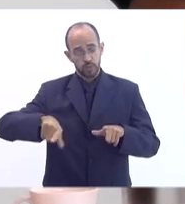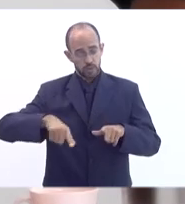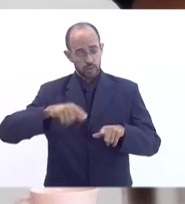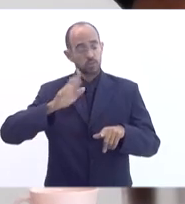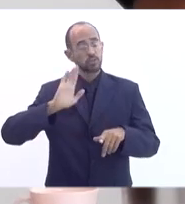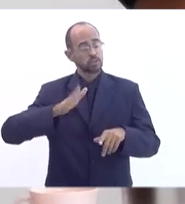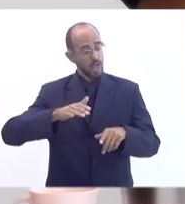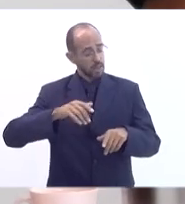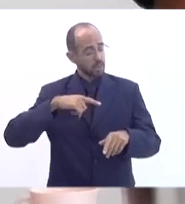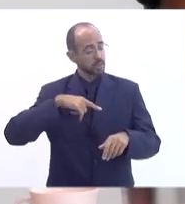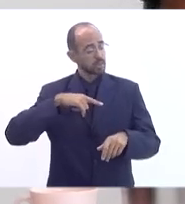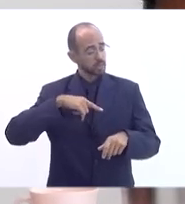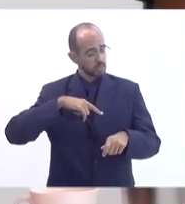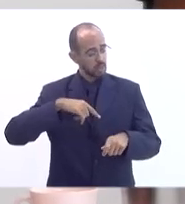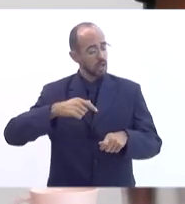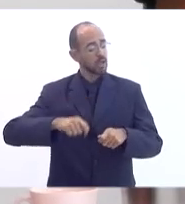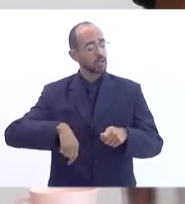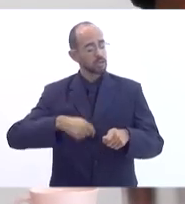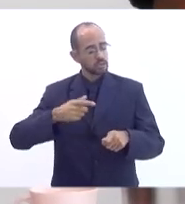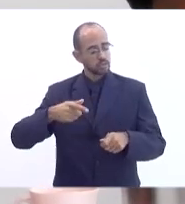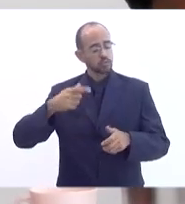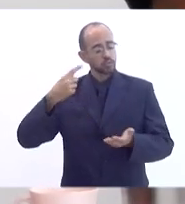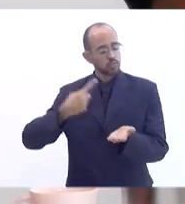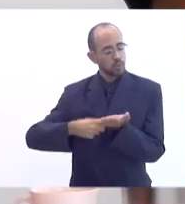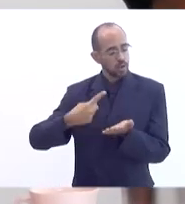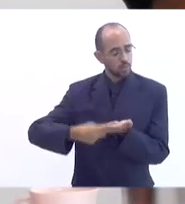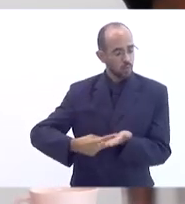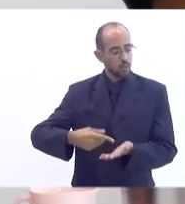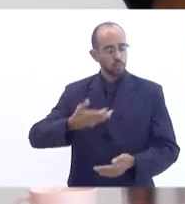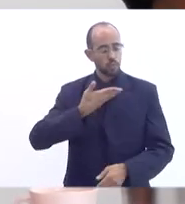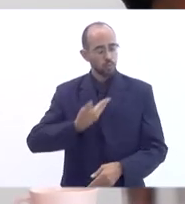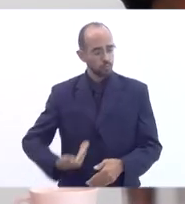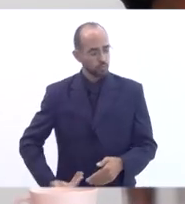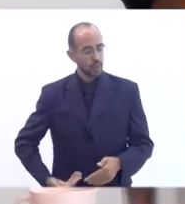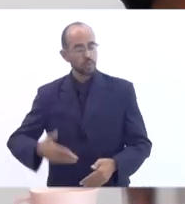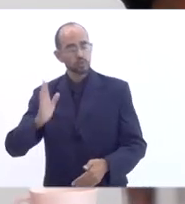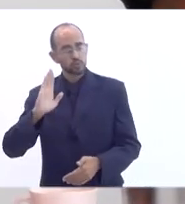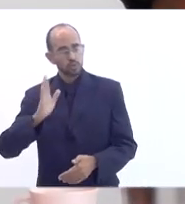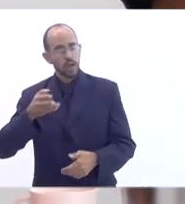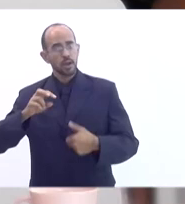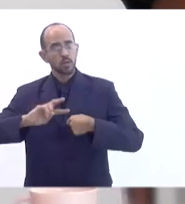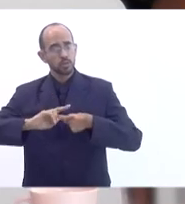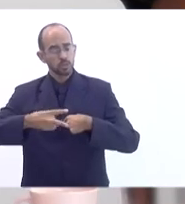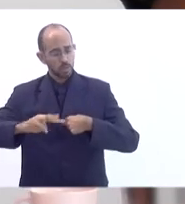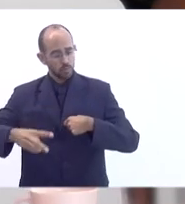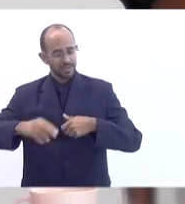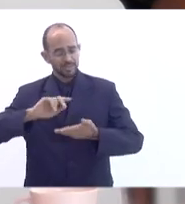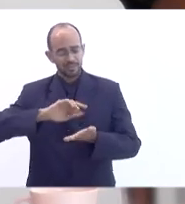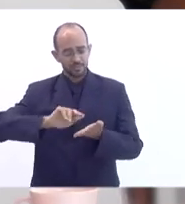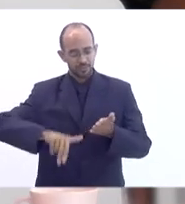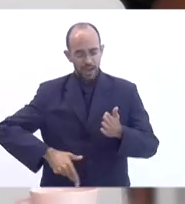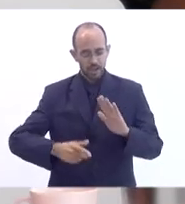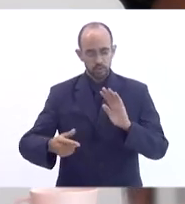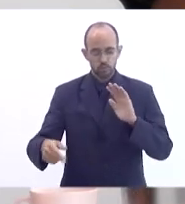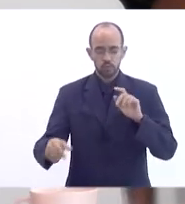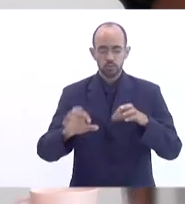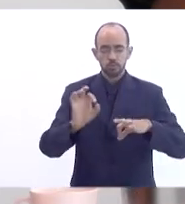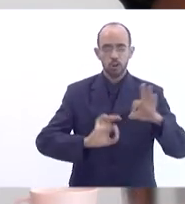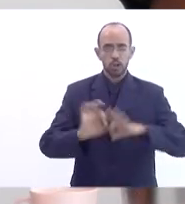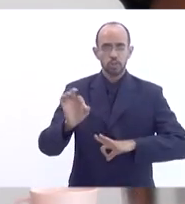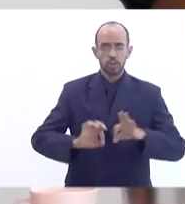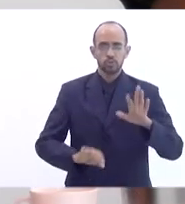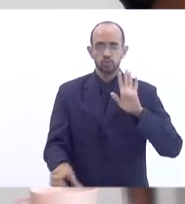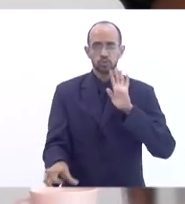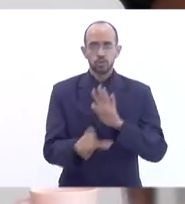administrativo já tem muitos casos judicializadas de a esse acordo fruto dos diversos projetos de lei que tramitam na casa